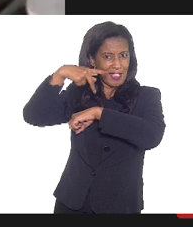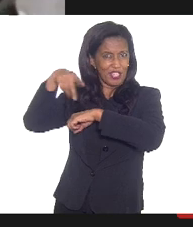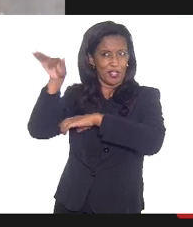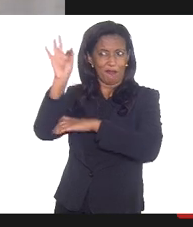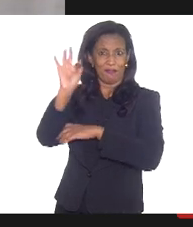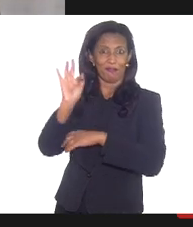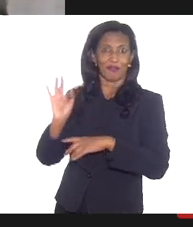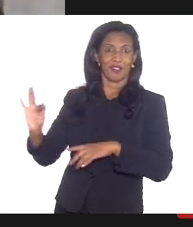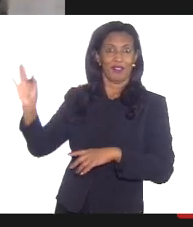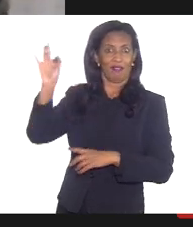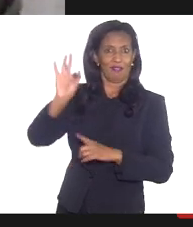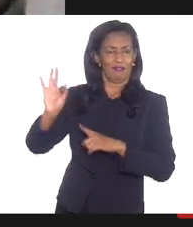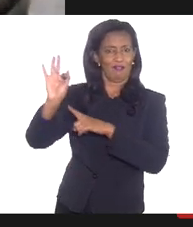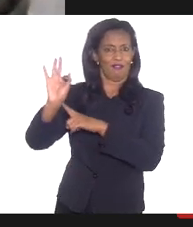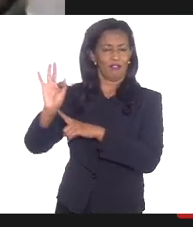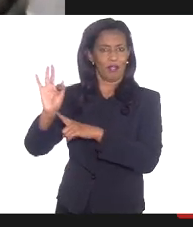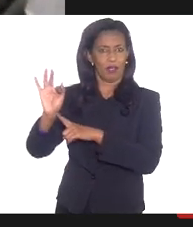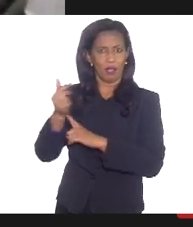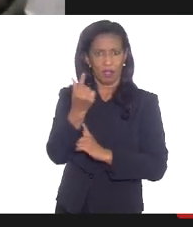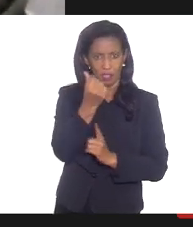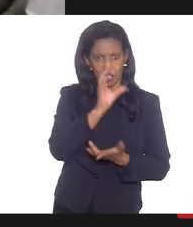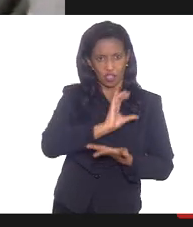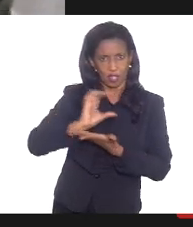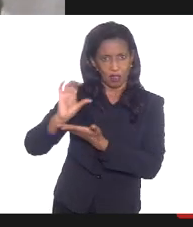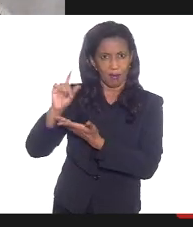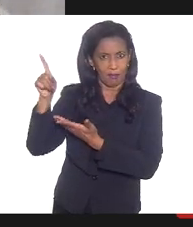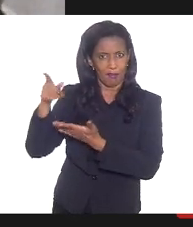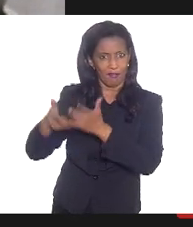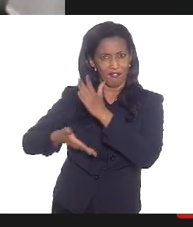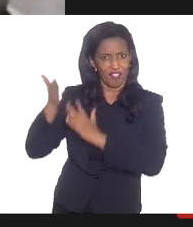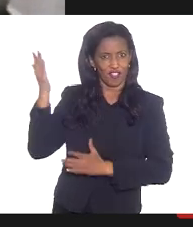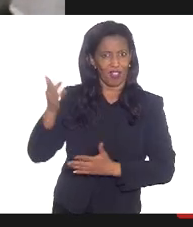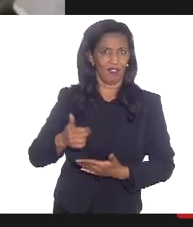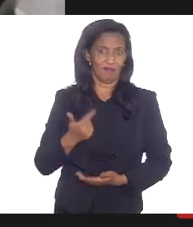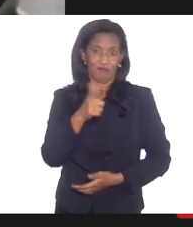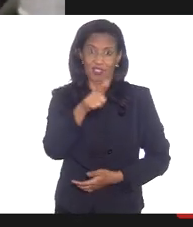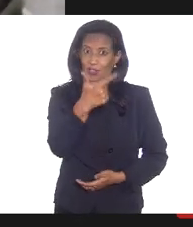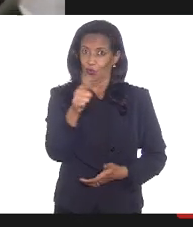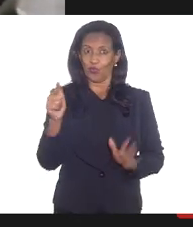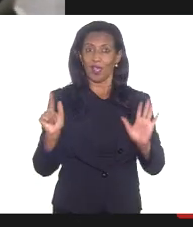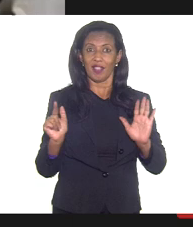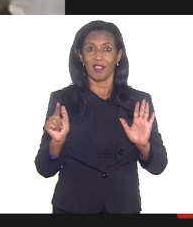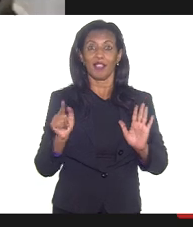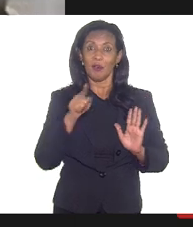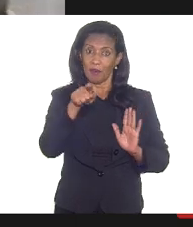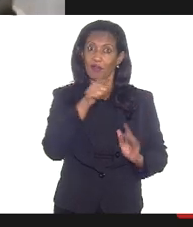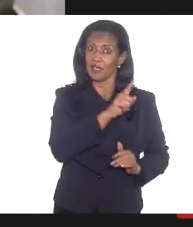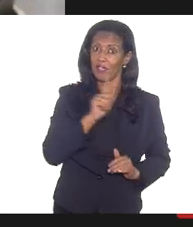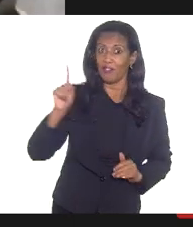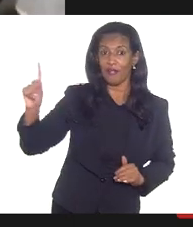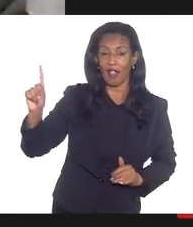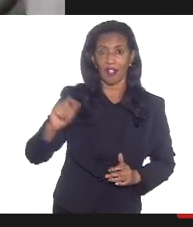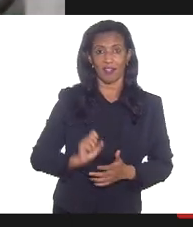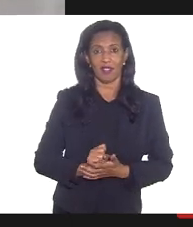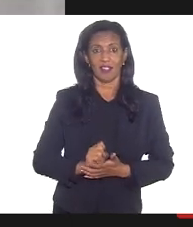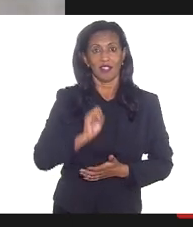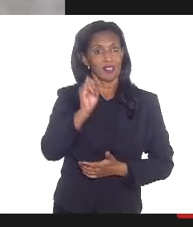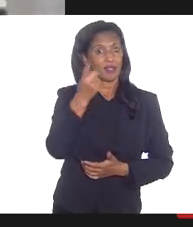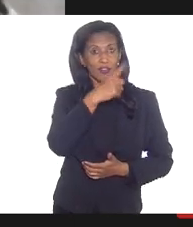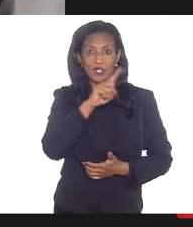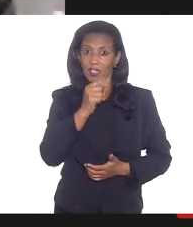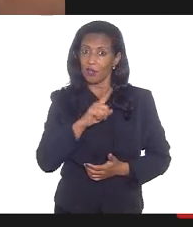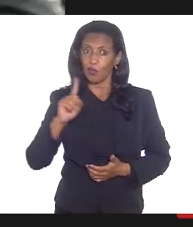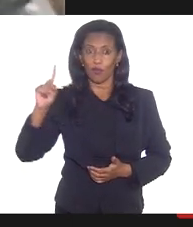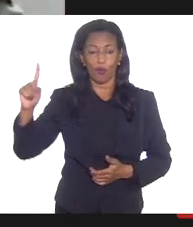Paris. E, assim, você tem o recurso para ir a Paris? Você não tem, mas você vai a Paris. Se você não for, é porque